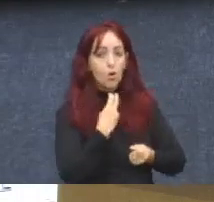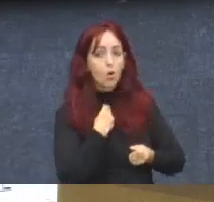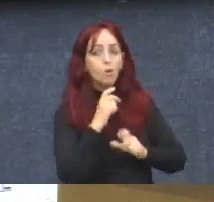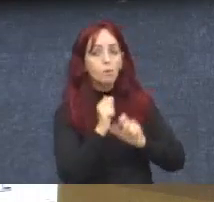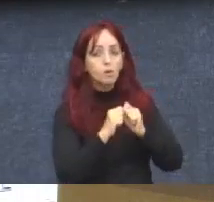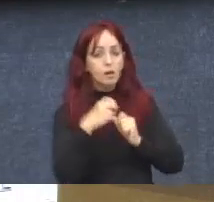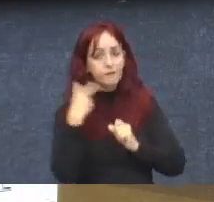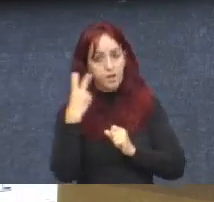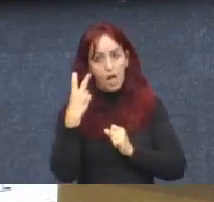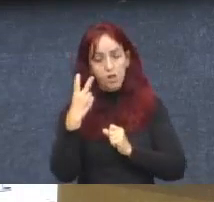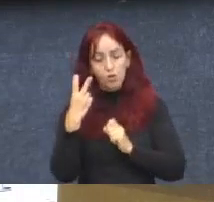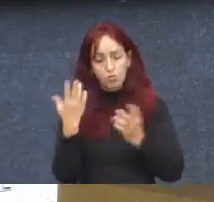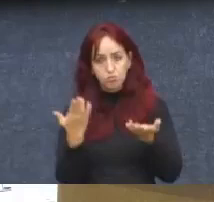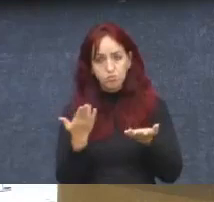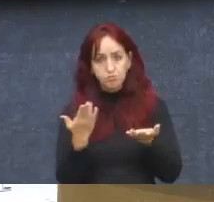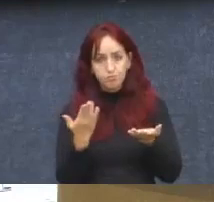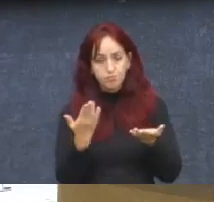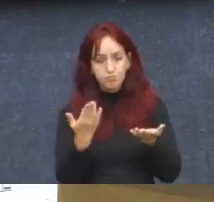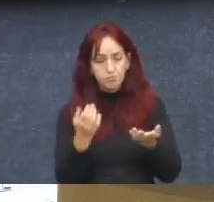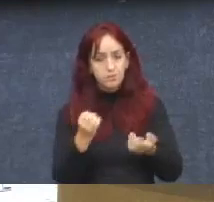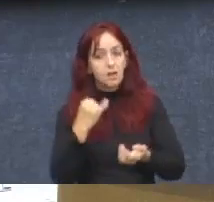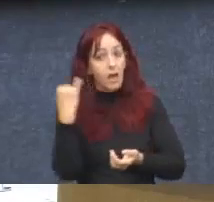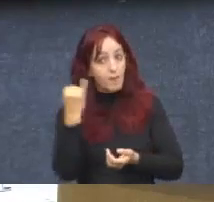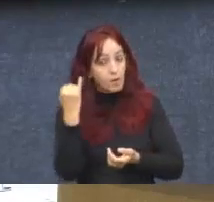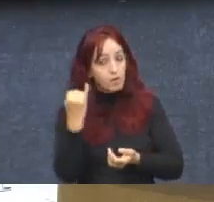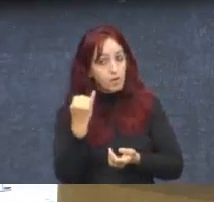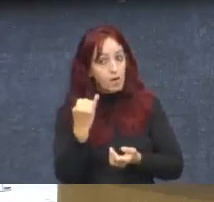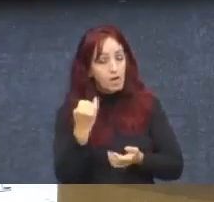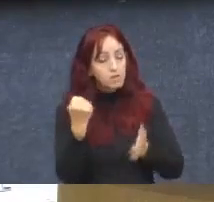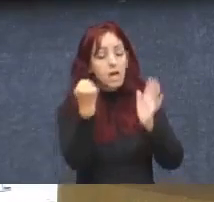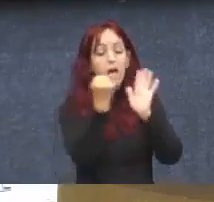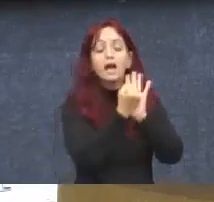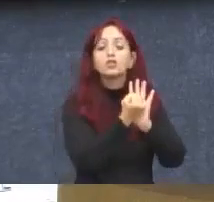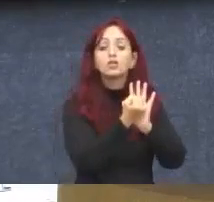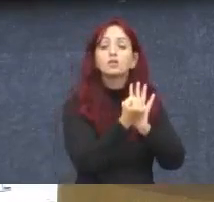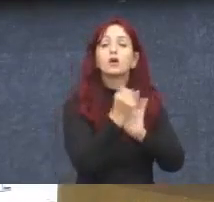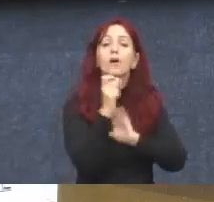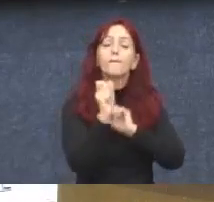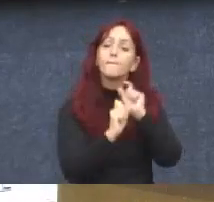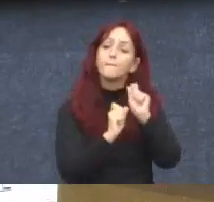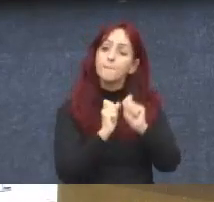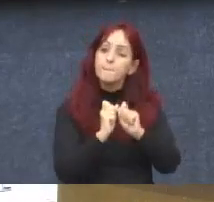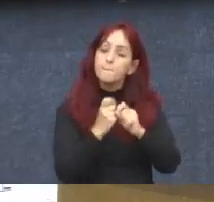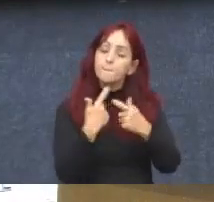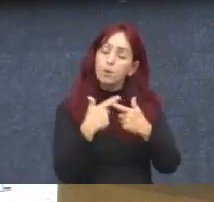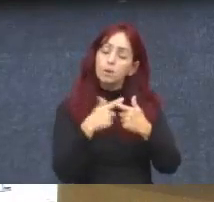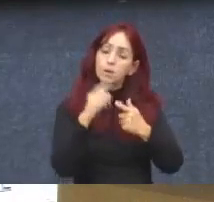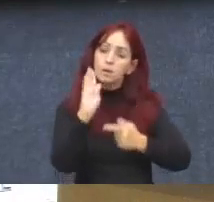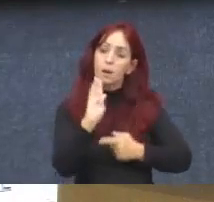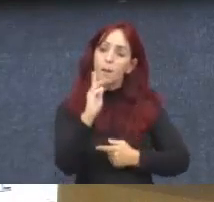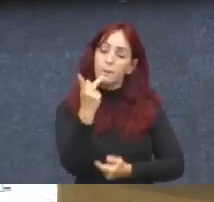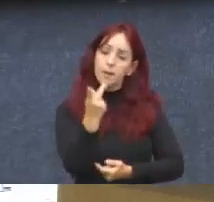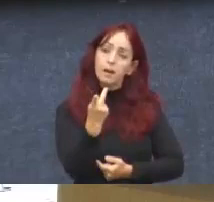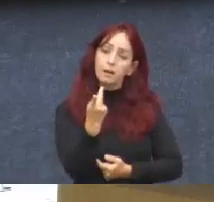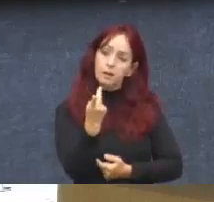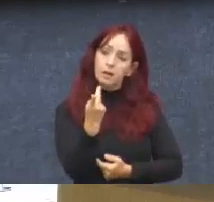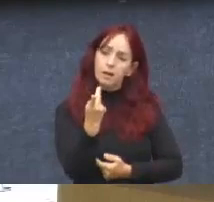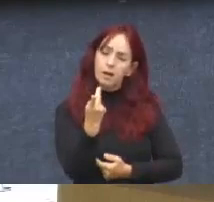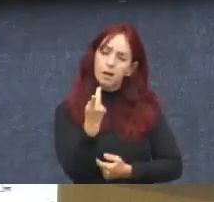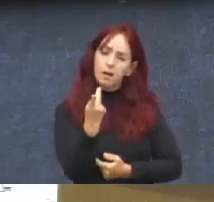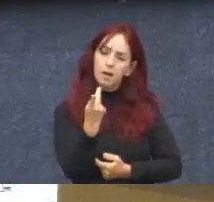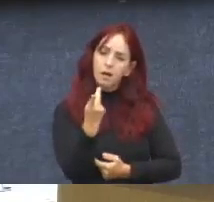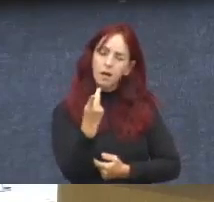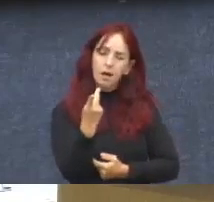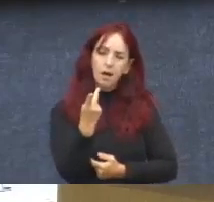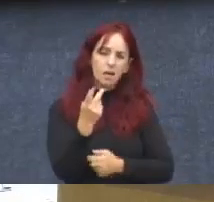casa. E é importante que se faça esse registro, porque Belo Horizonte, após muitos anos,